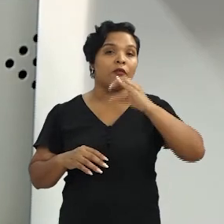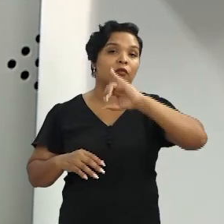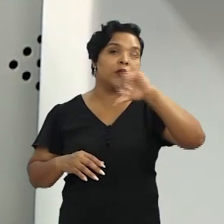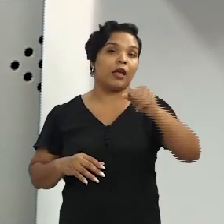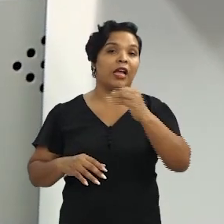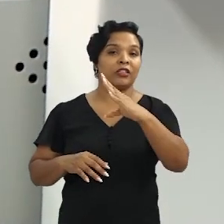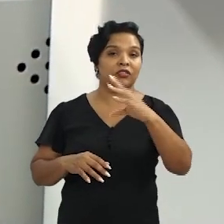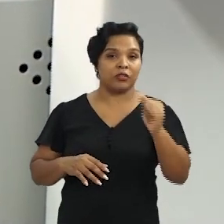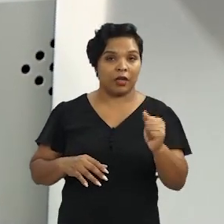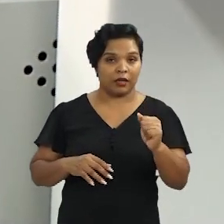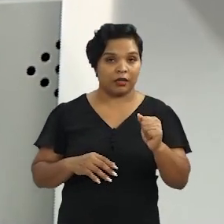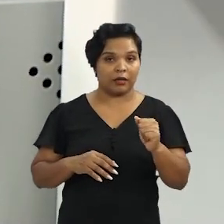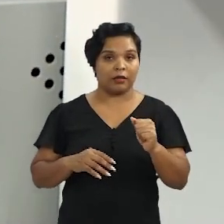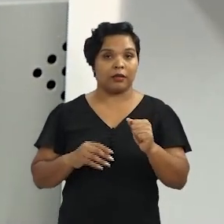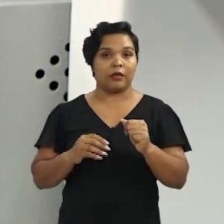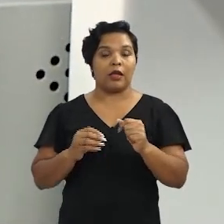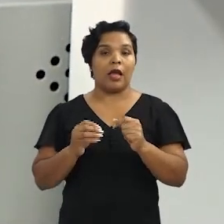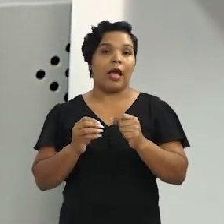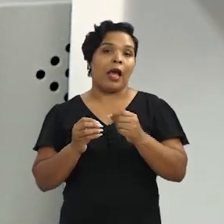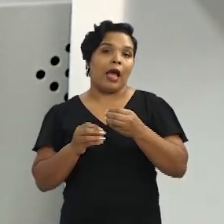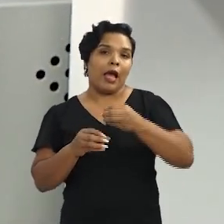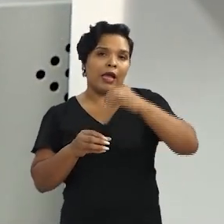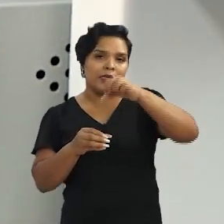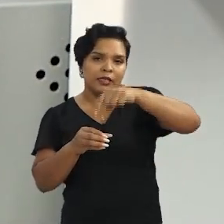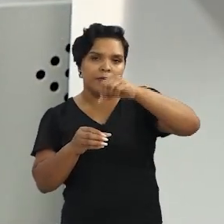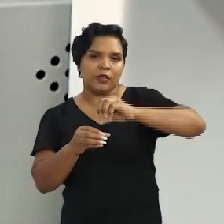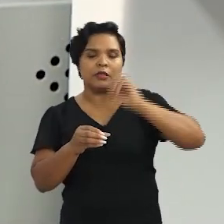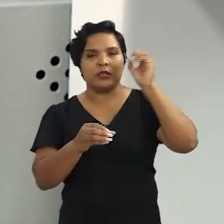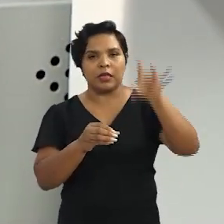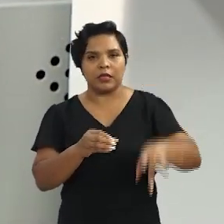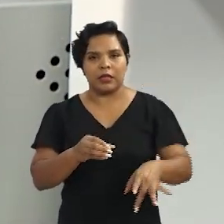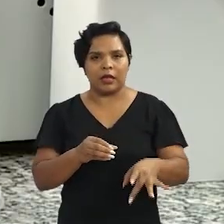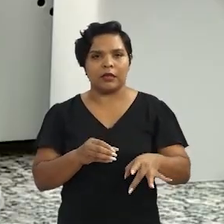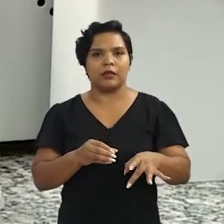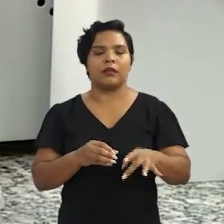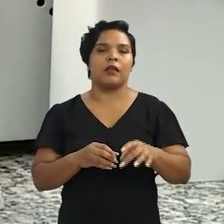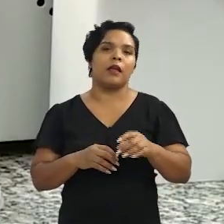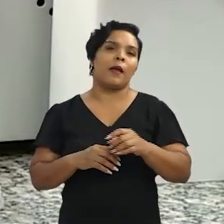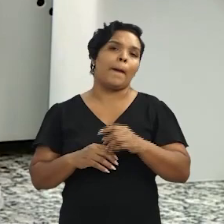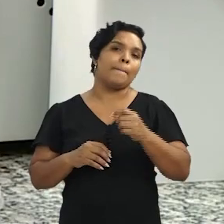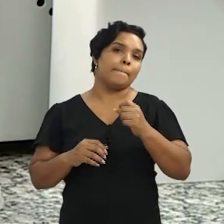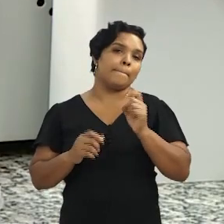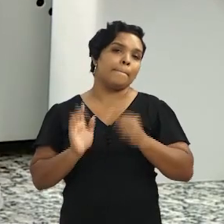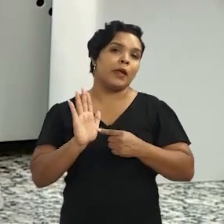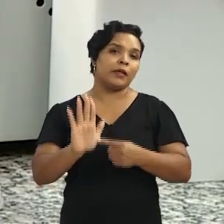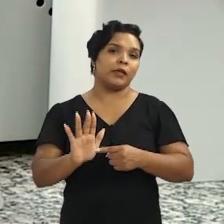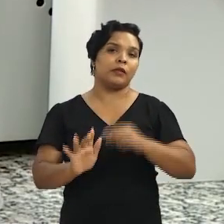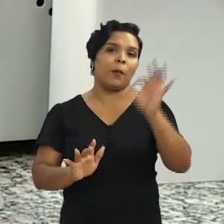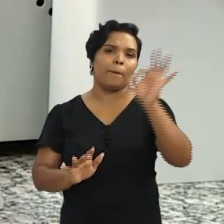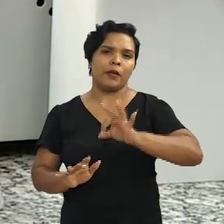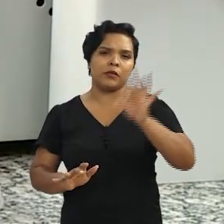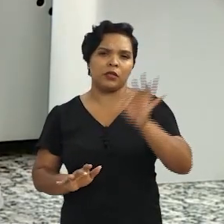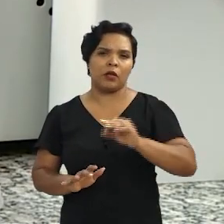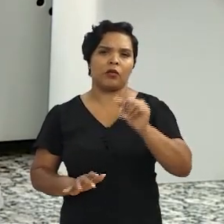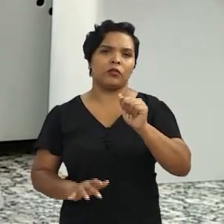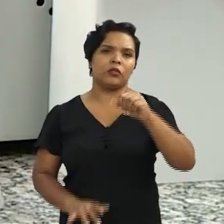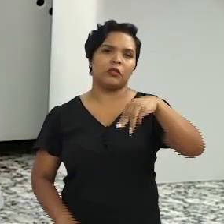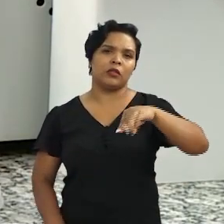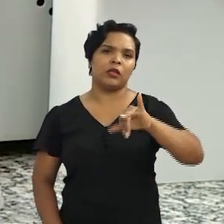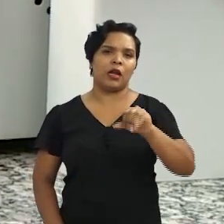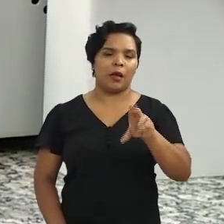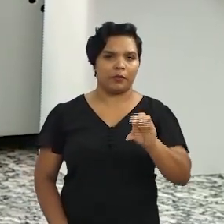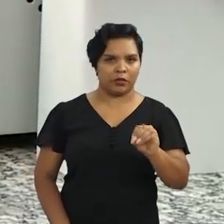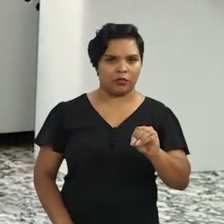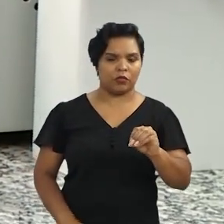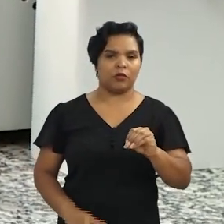como a semente ela é descartada e ela não tem tanta utilização, ela apresenta um percentual de 60% a 80% de amido. Então,